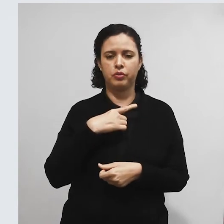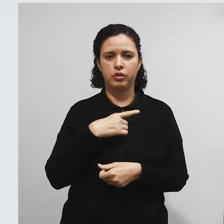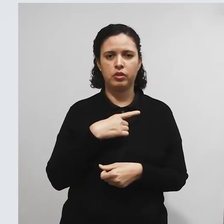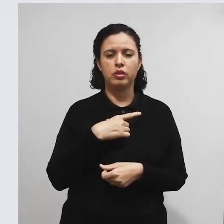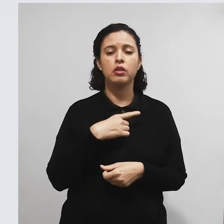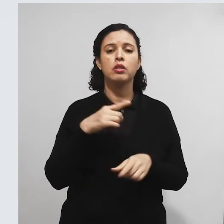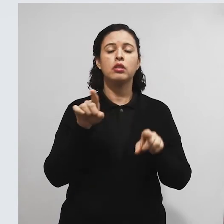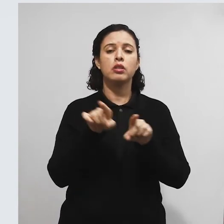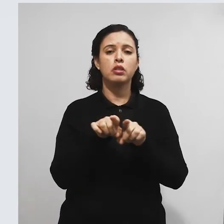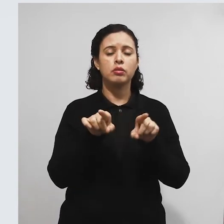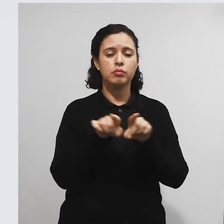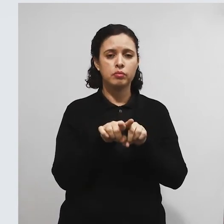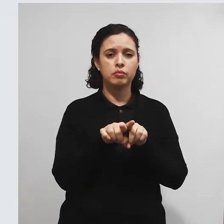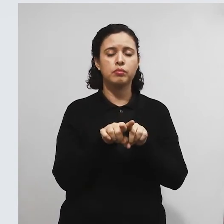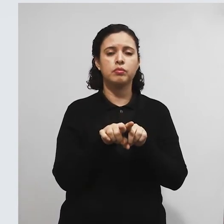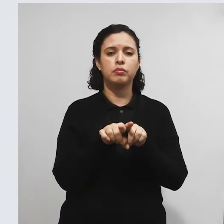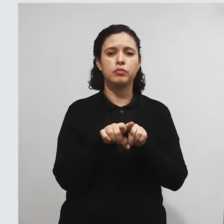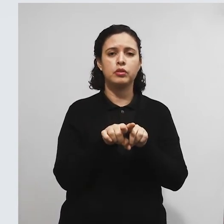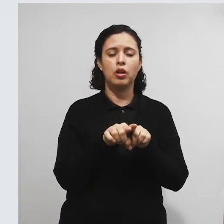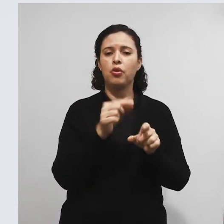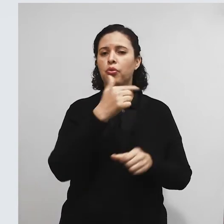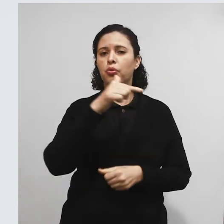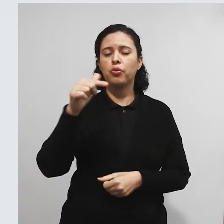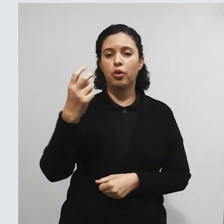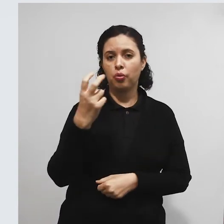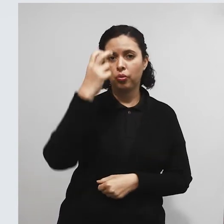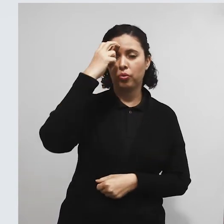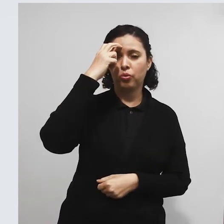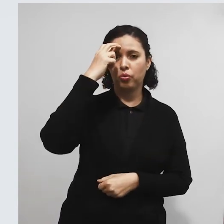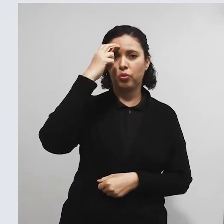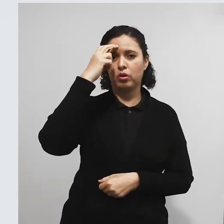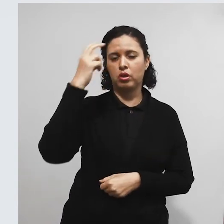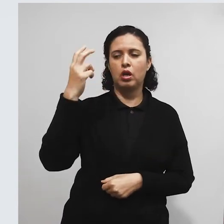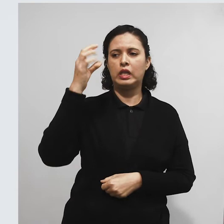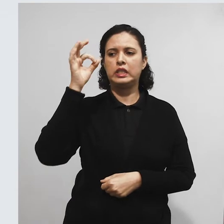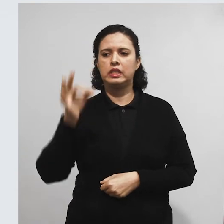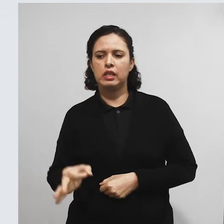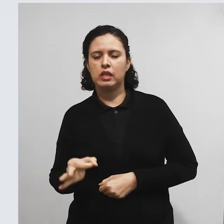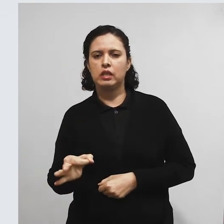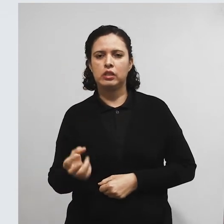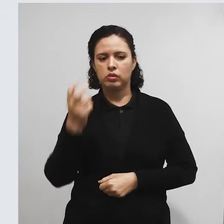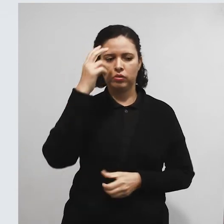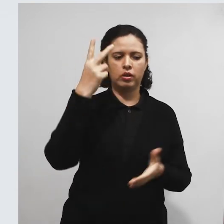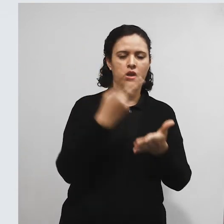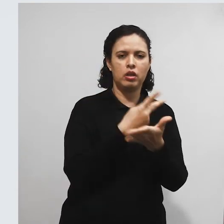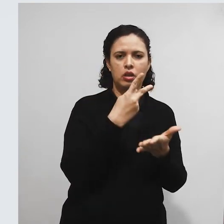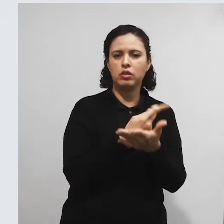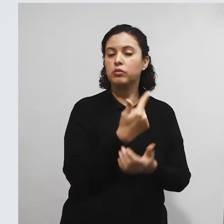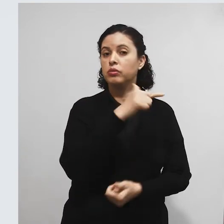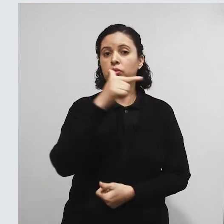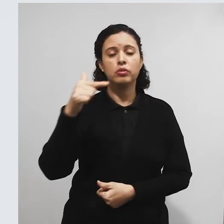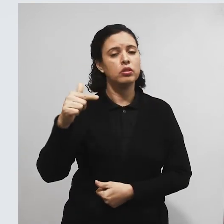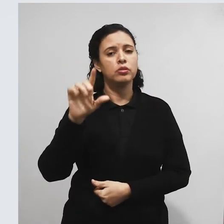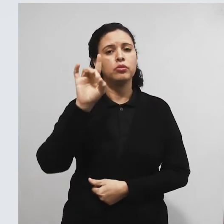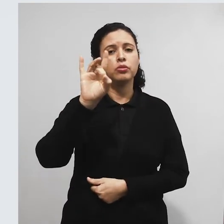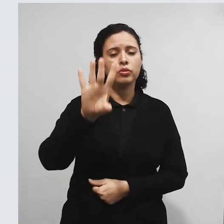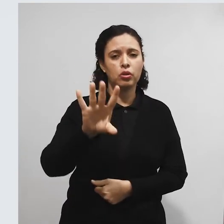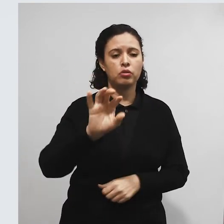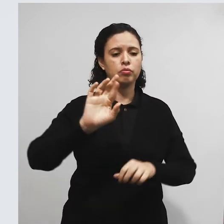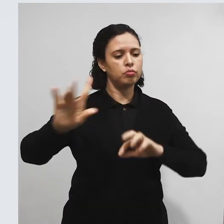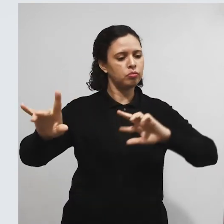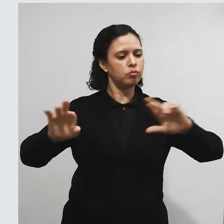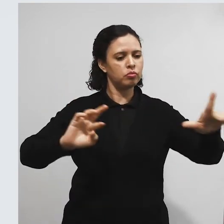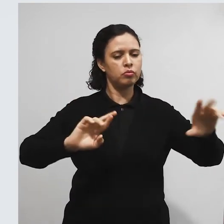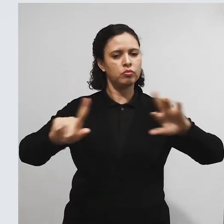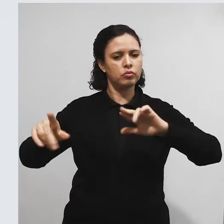e relativamente não existe ninguém certo nem ninguém errado. Existem maneiras diferentes dos